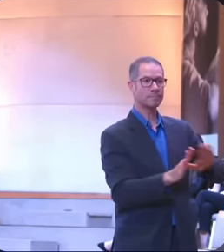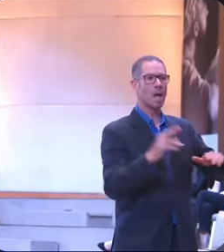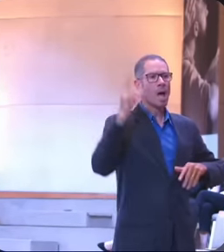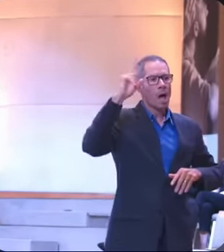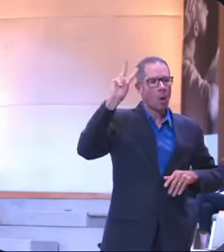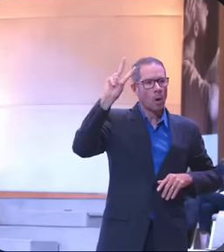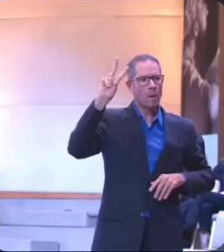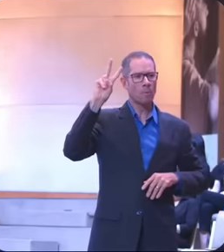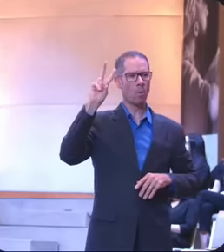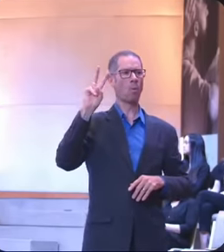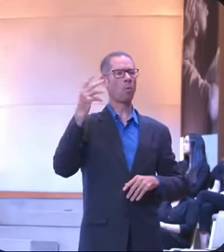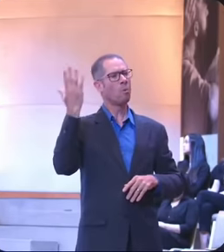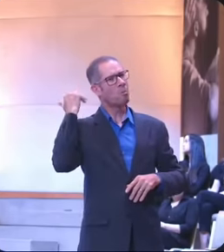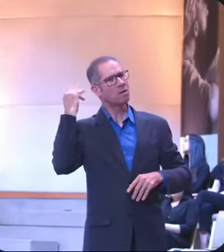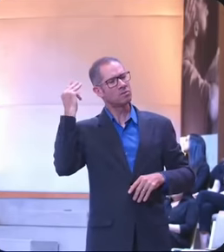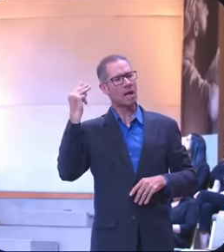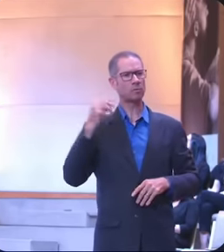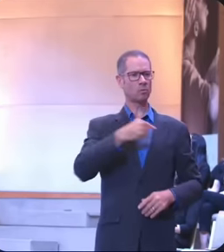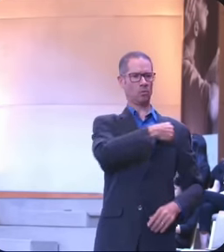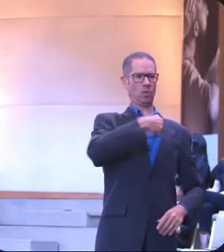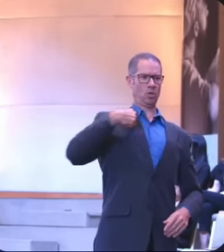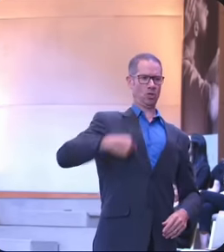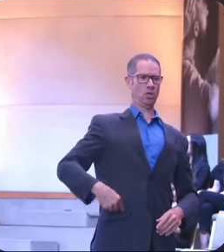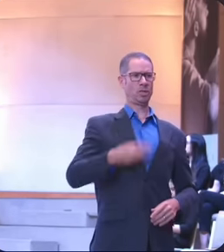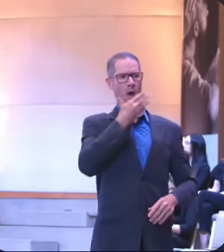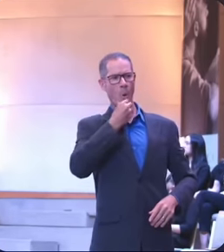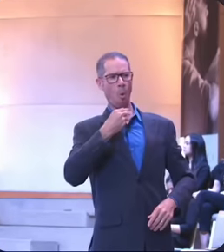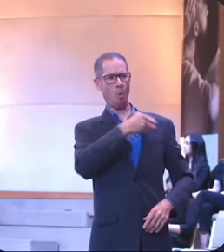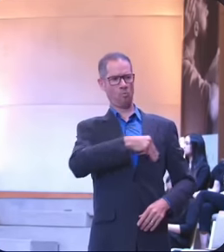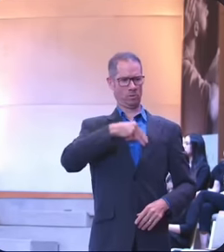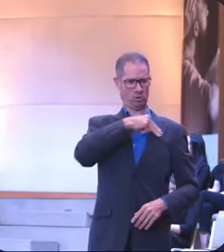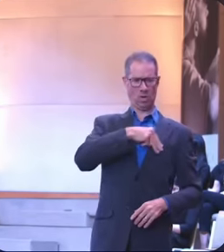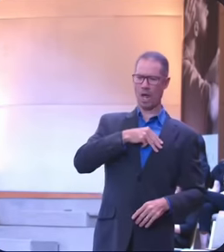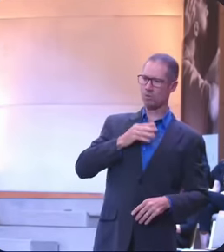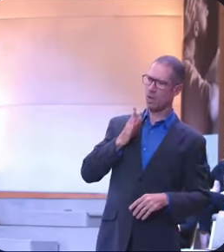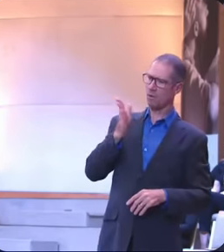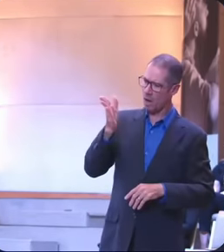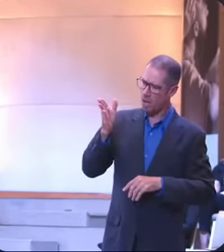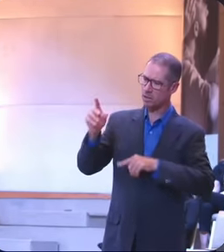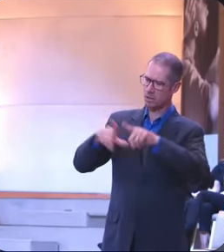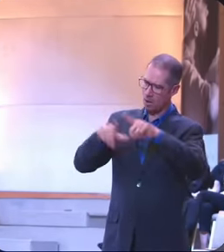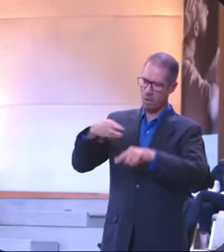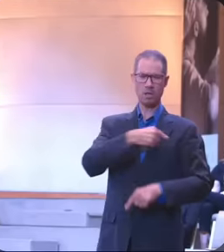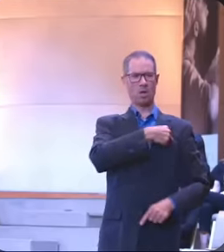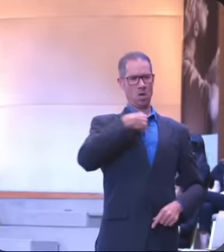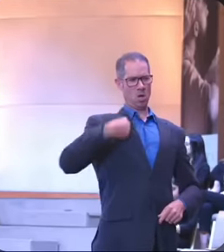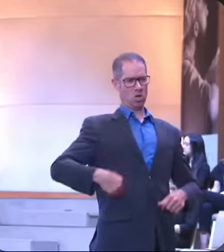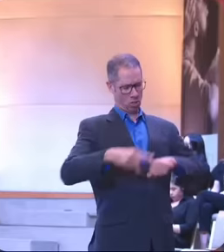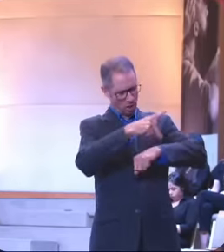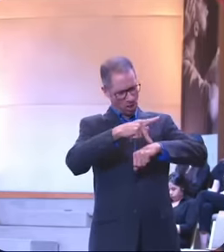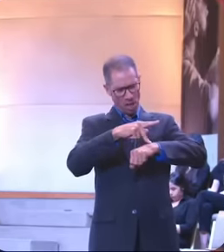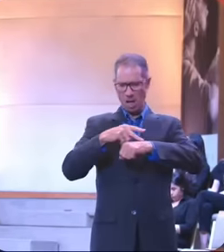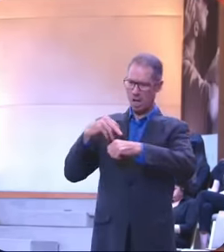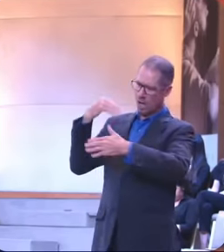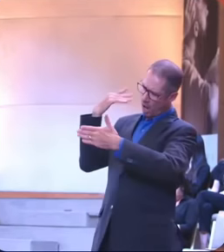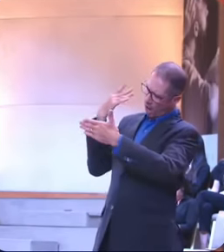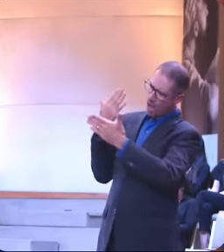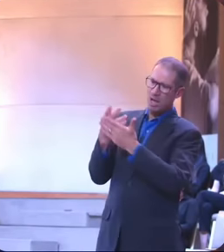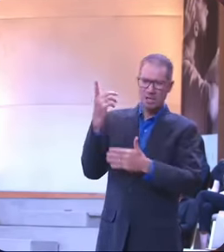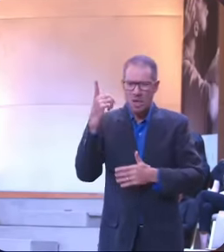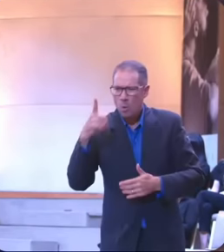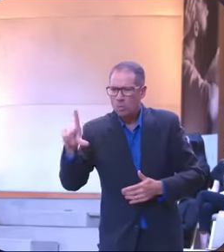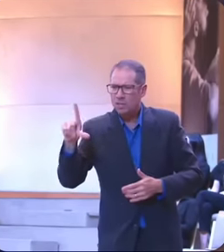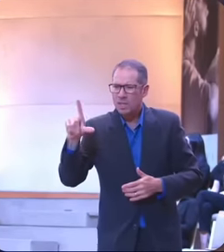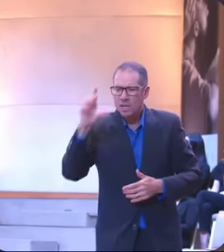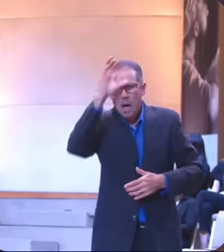de um missionário na China. Esse homem estava lá trabalhando na China muitos anos, e ele não conseguia aprender